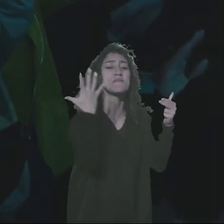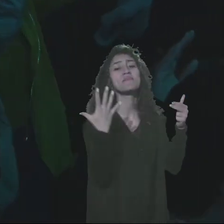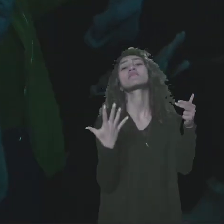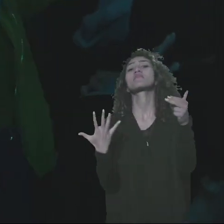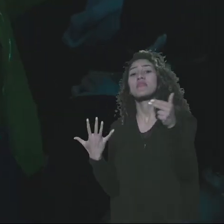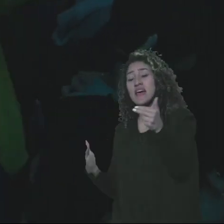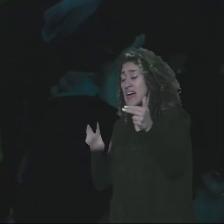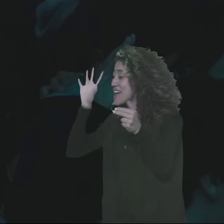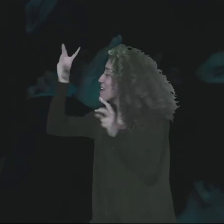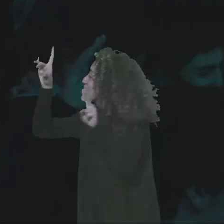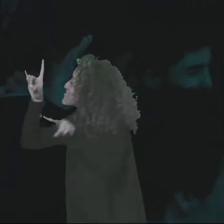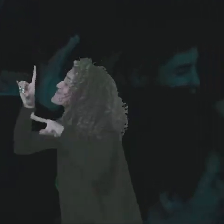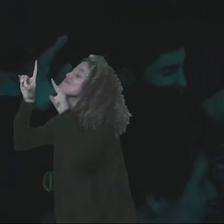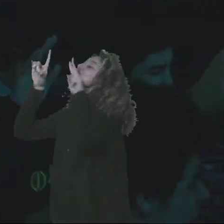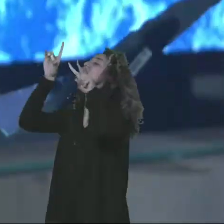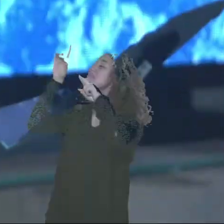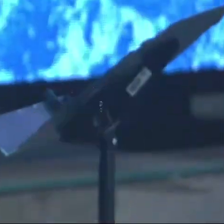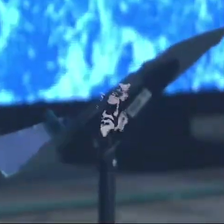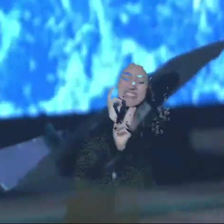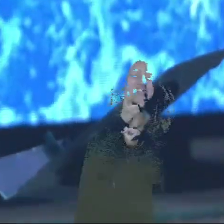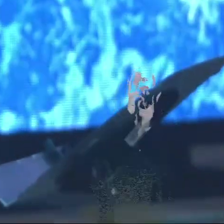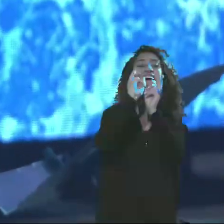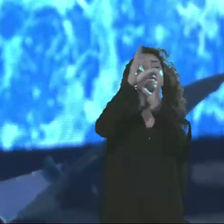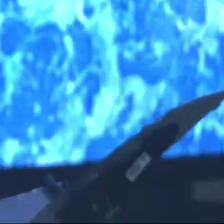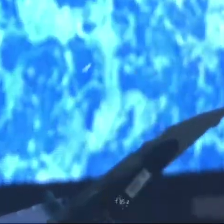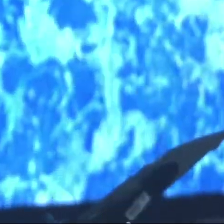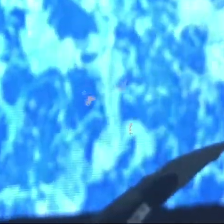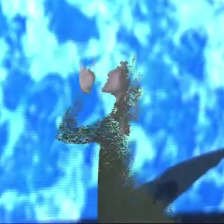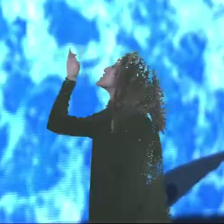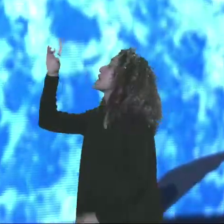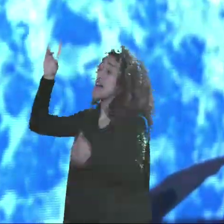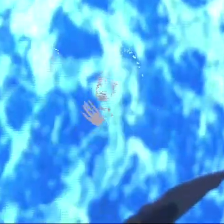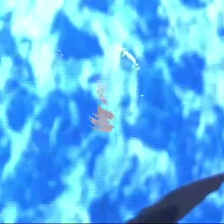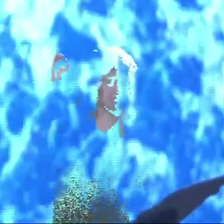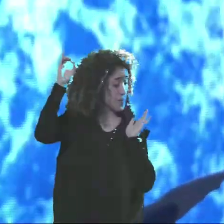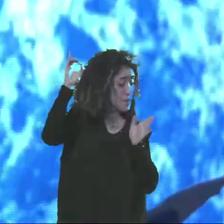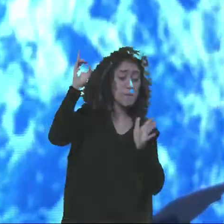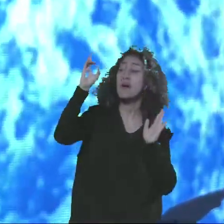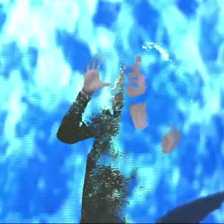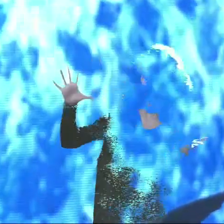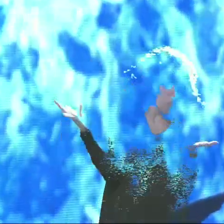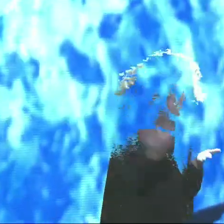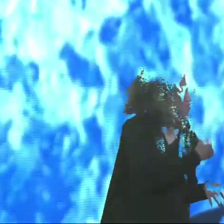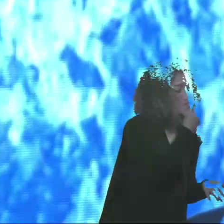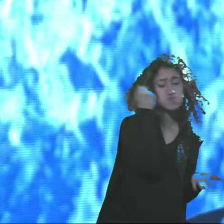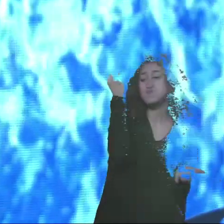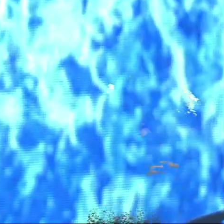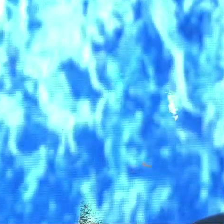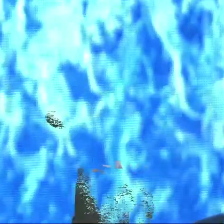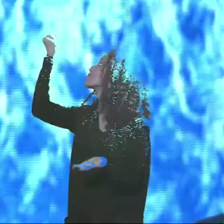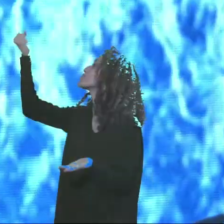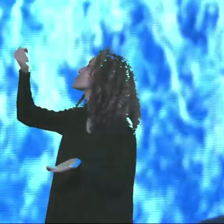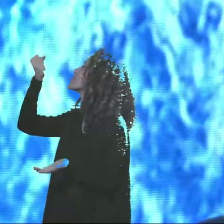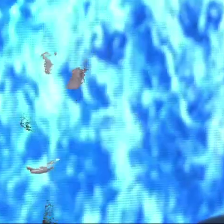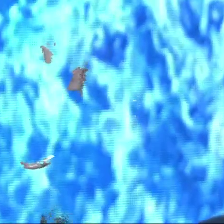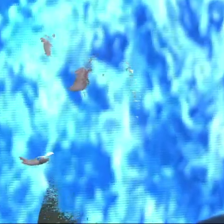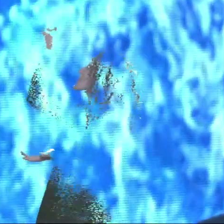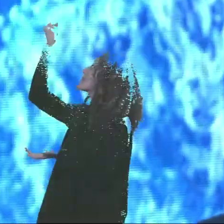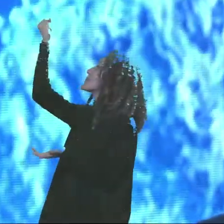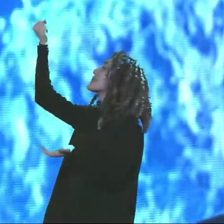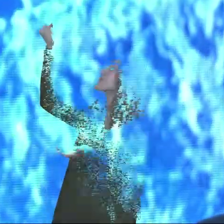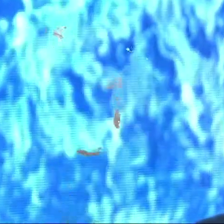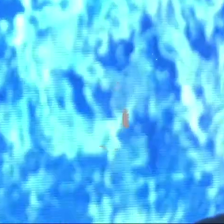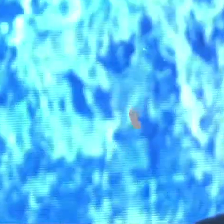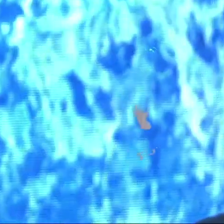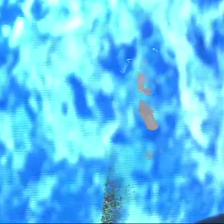até passar, eu continuo olhando para Ti. Pois Tu és o Senhor que arrebatou meu